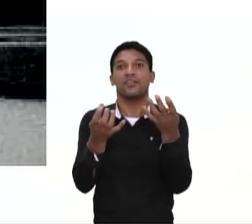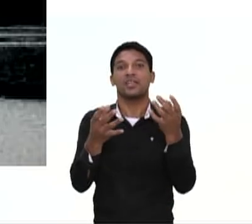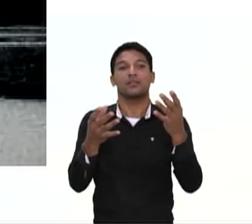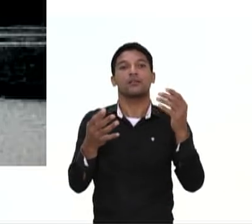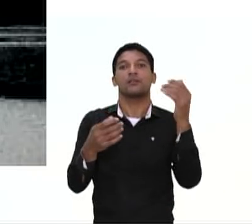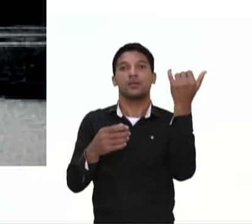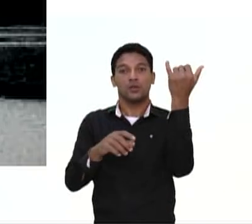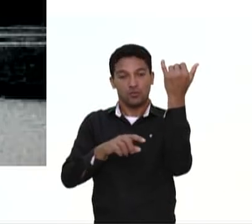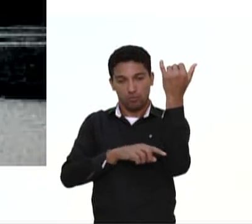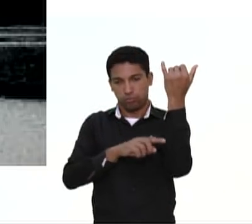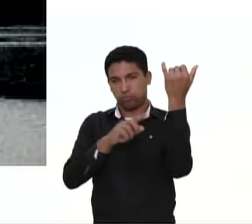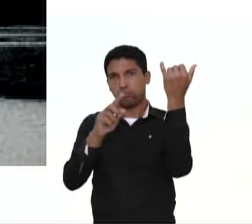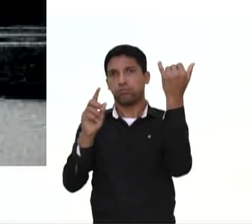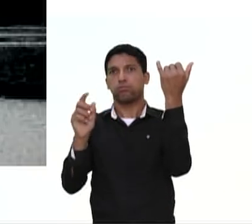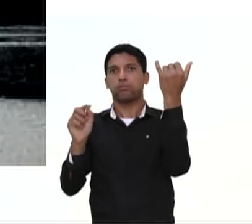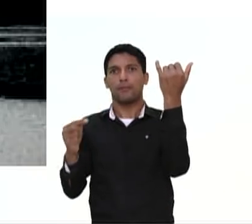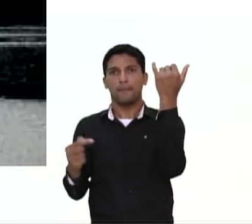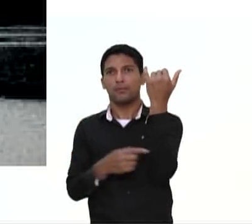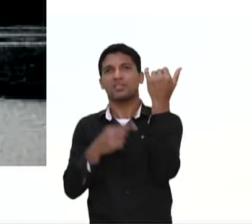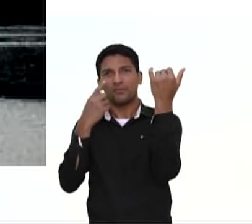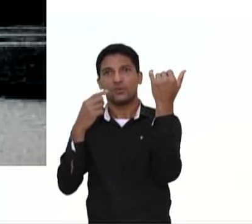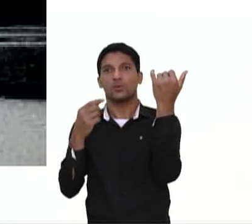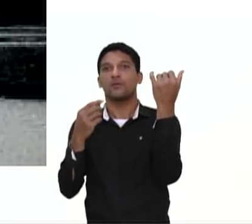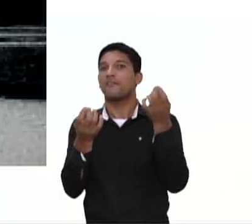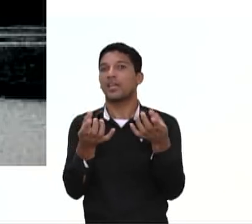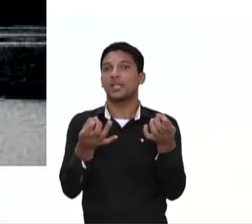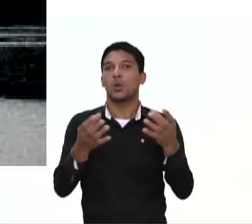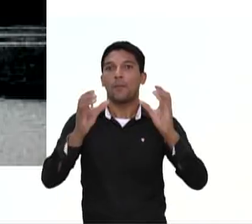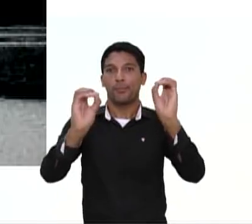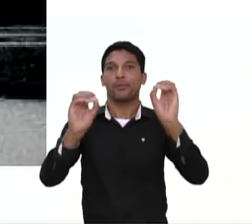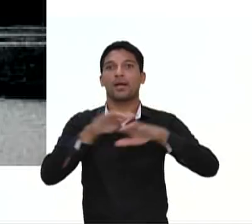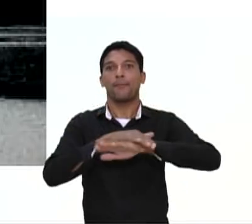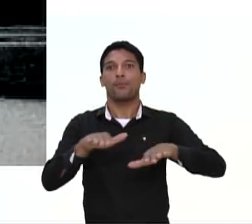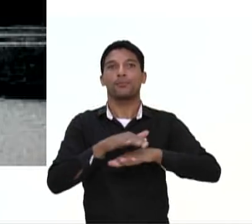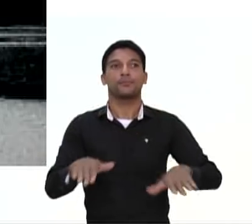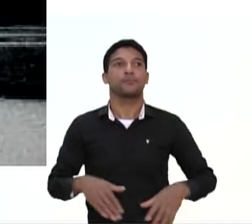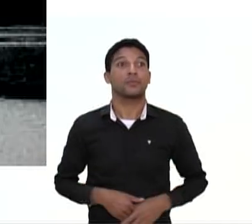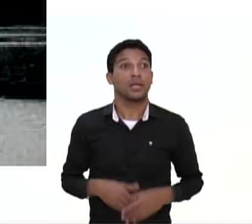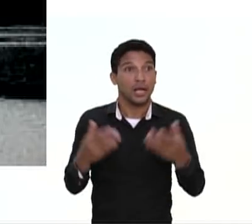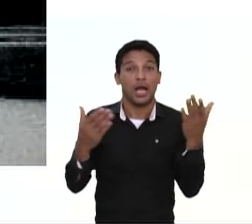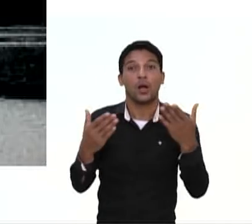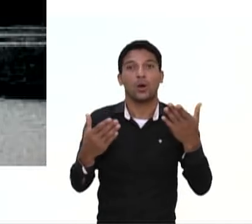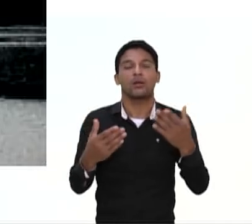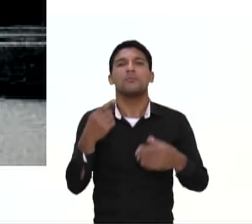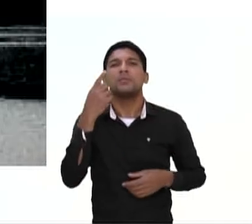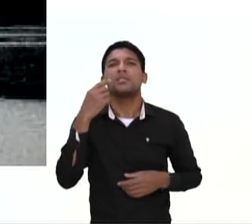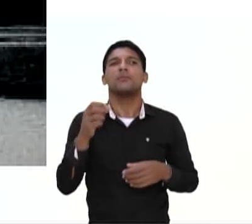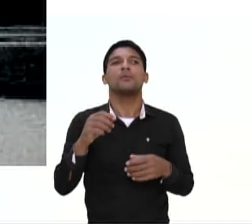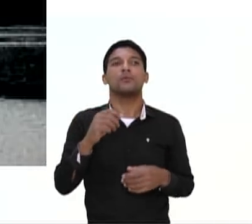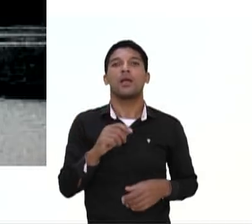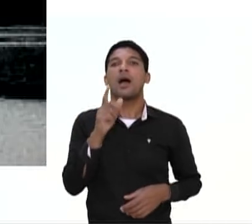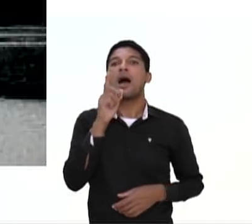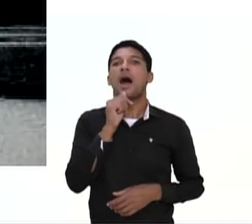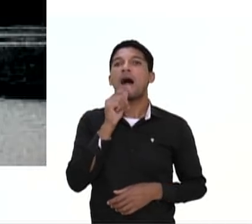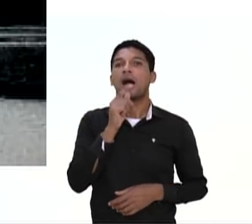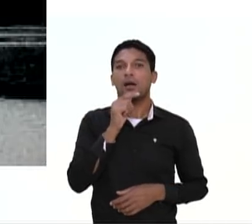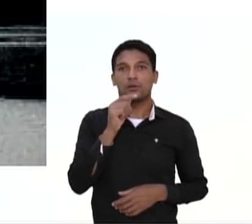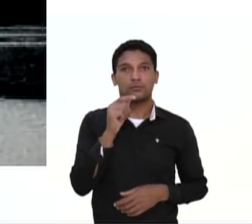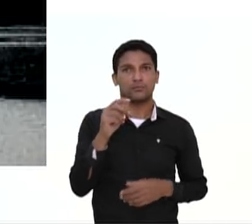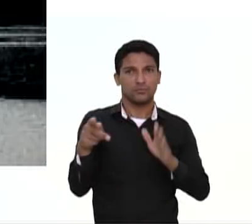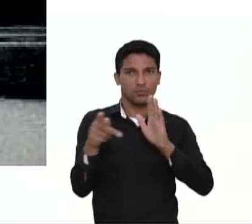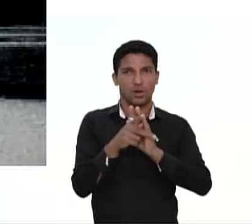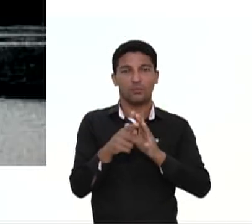quatro na gravura a seguir é possível observar a trajetória as trajetórias parabólicas descritas